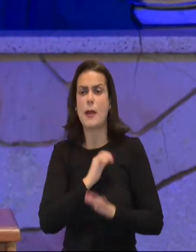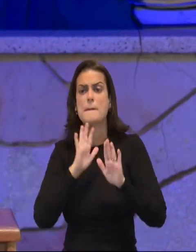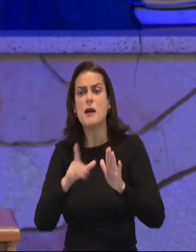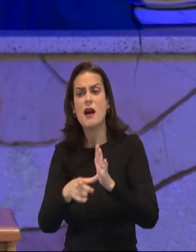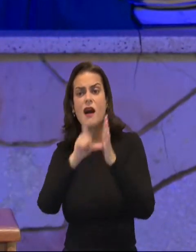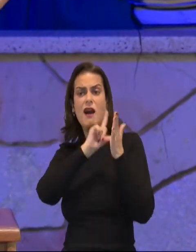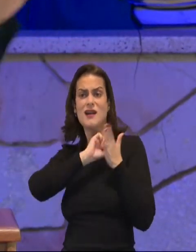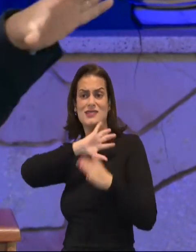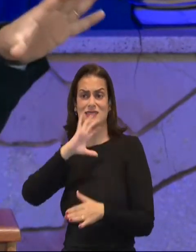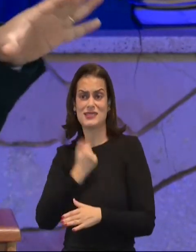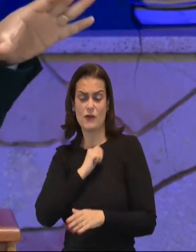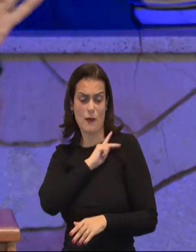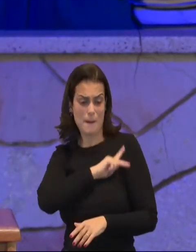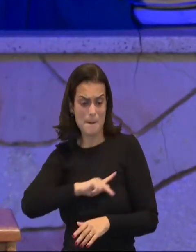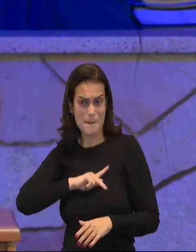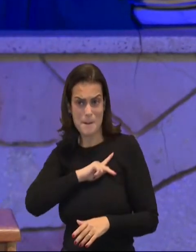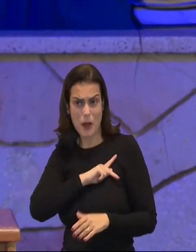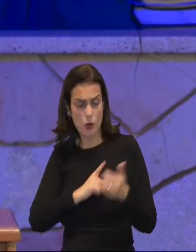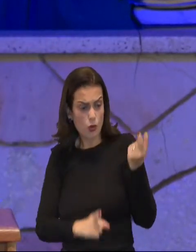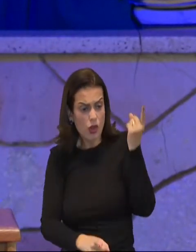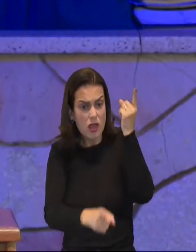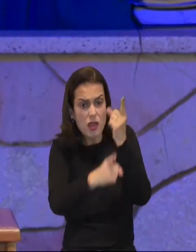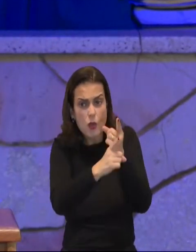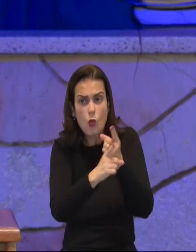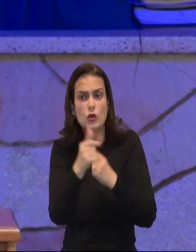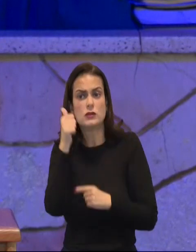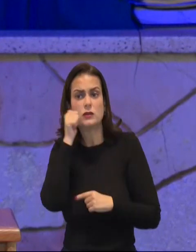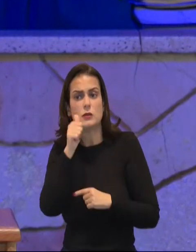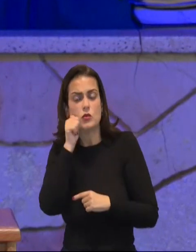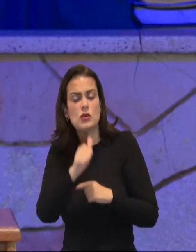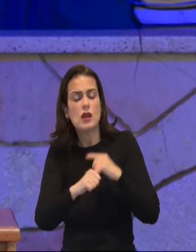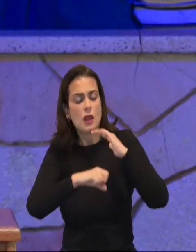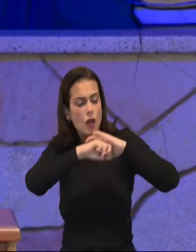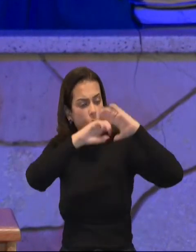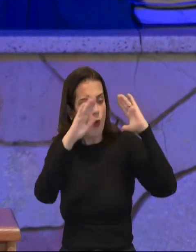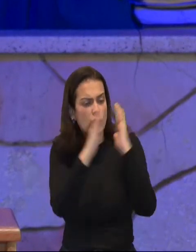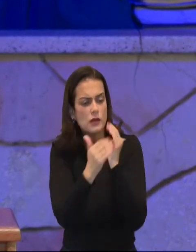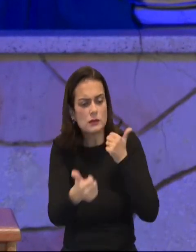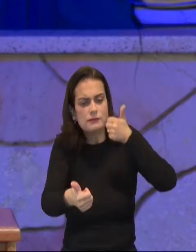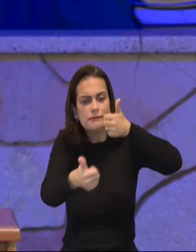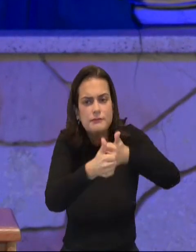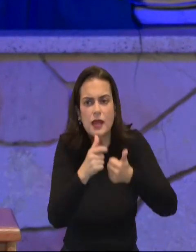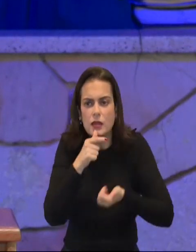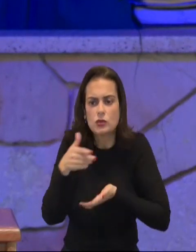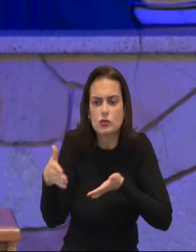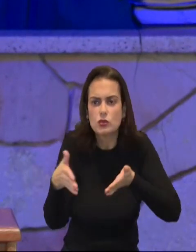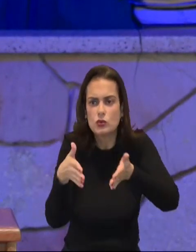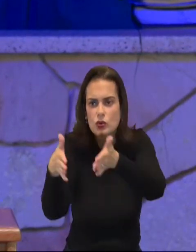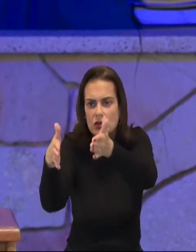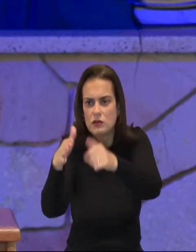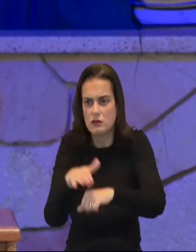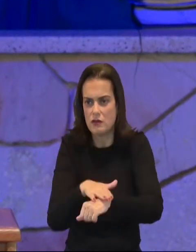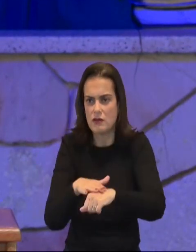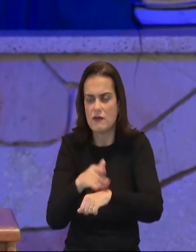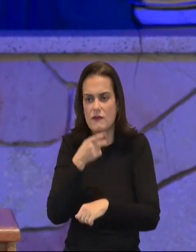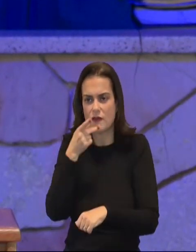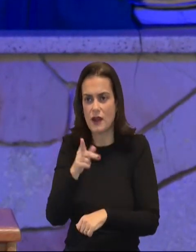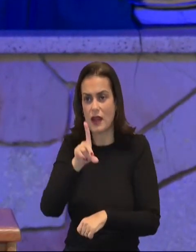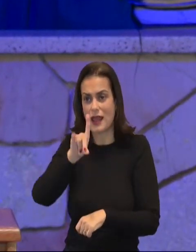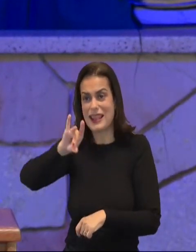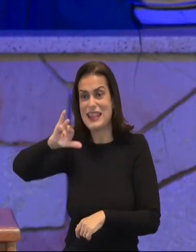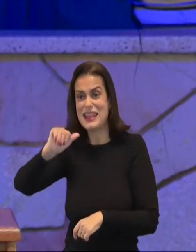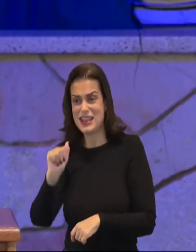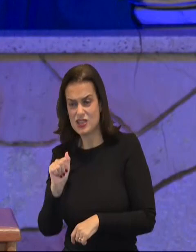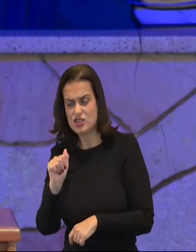antes, quando Paulo encontra aquelas mulheres orando à beira do rio e fala com elas. E Lídia se converte